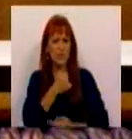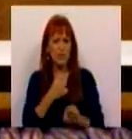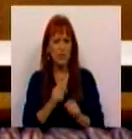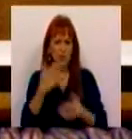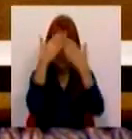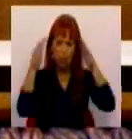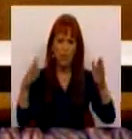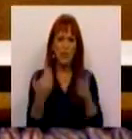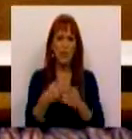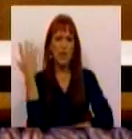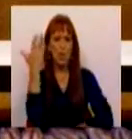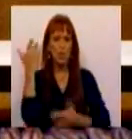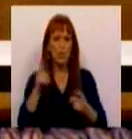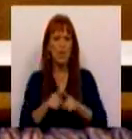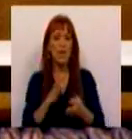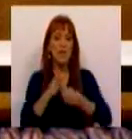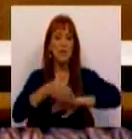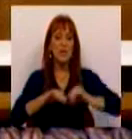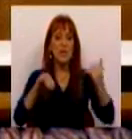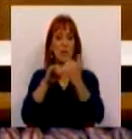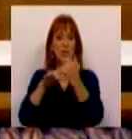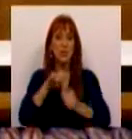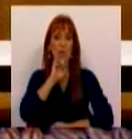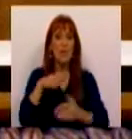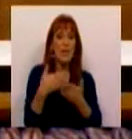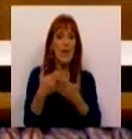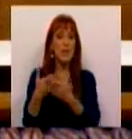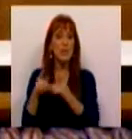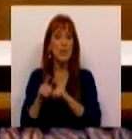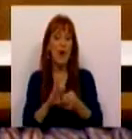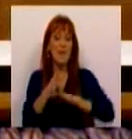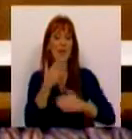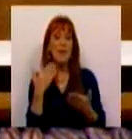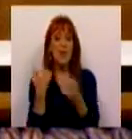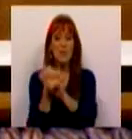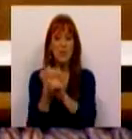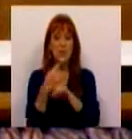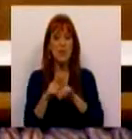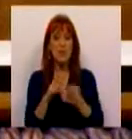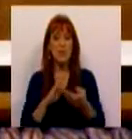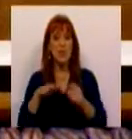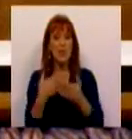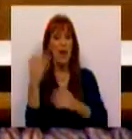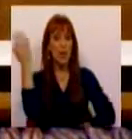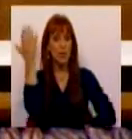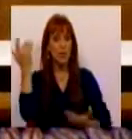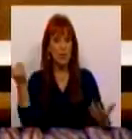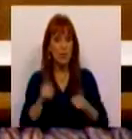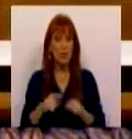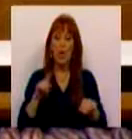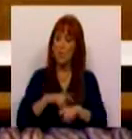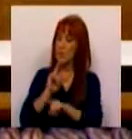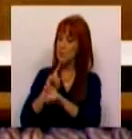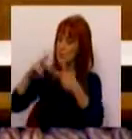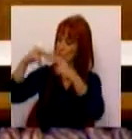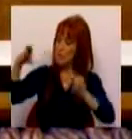a democratização da cultura, através da igualdade de oportunidades no acesso aos serviços e ofertas culturais. Paralelamente,